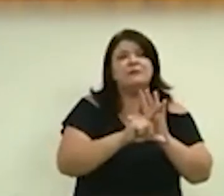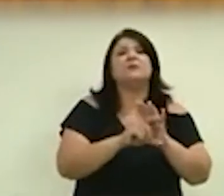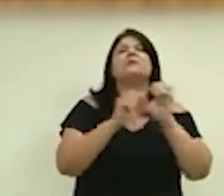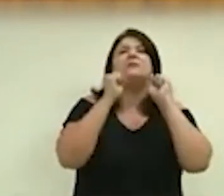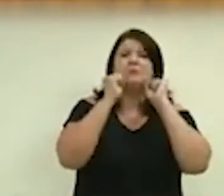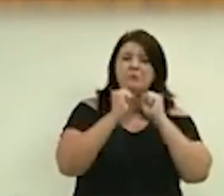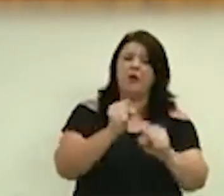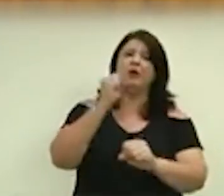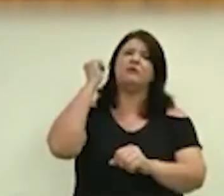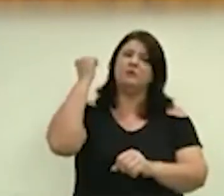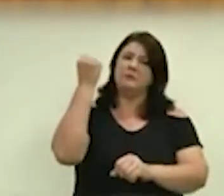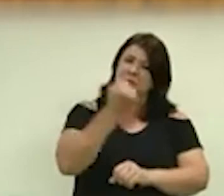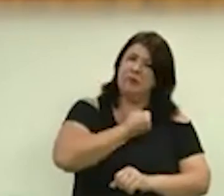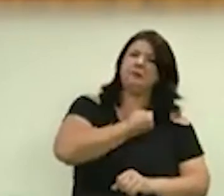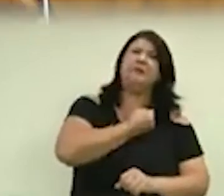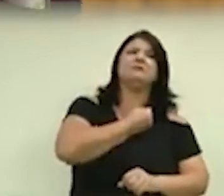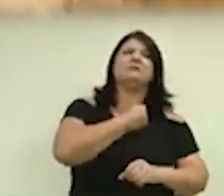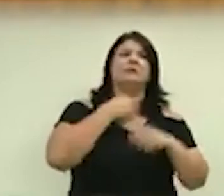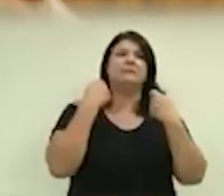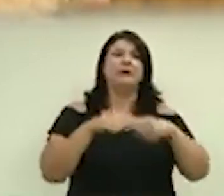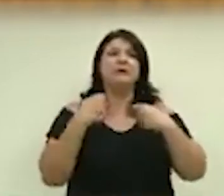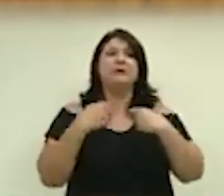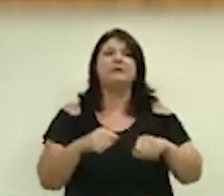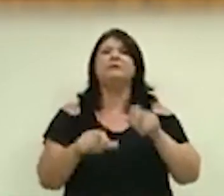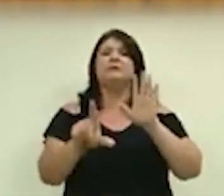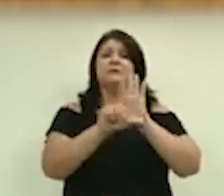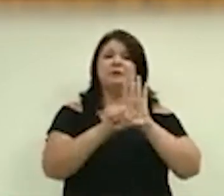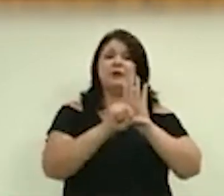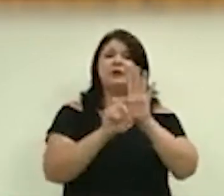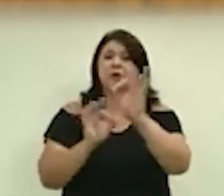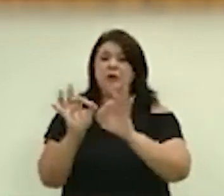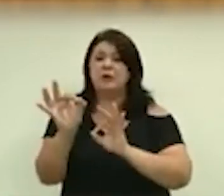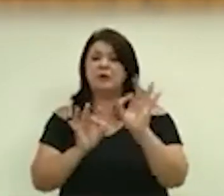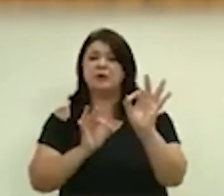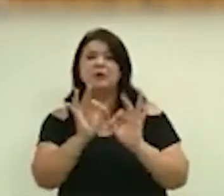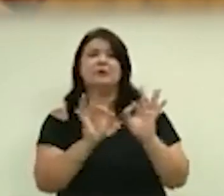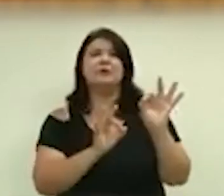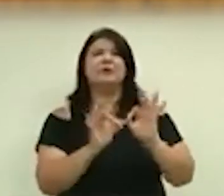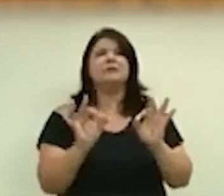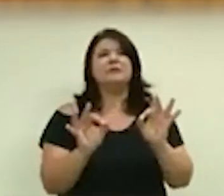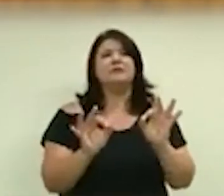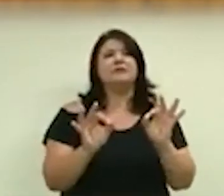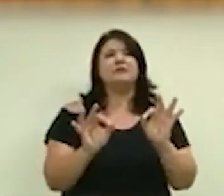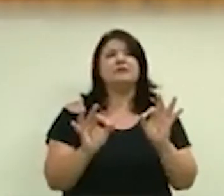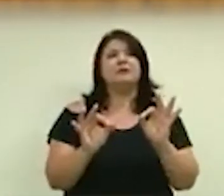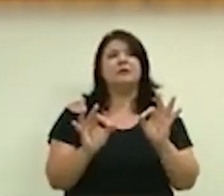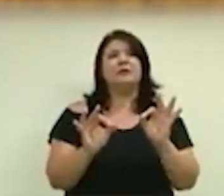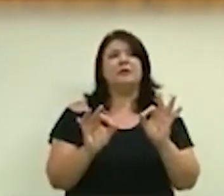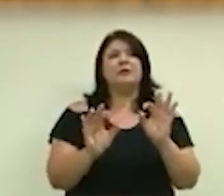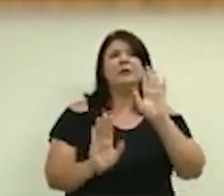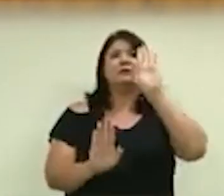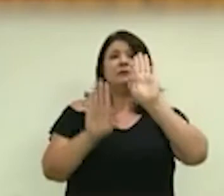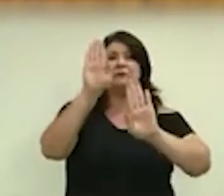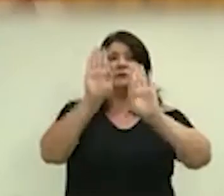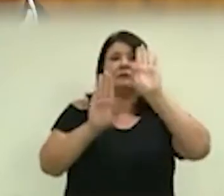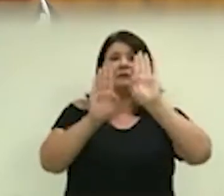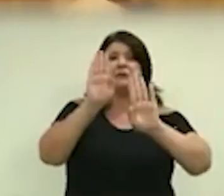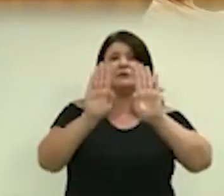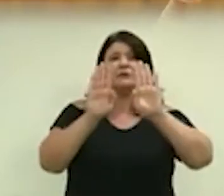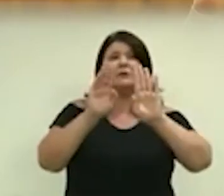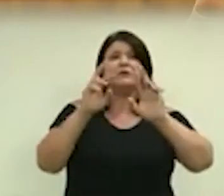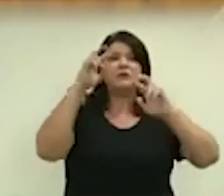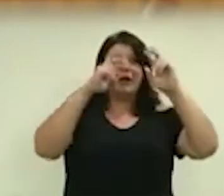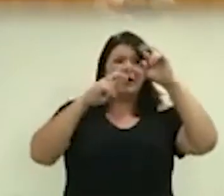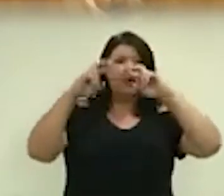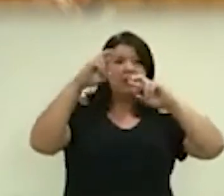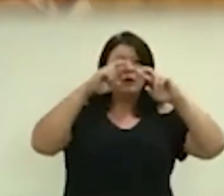matar. Então tem que ter lei para regulamentar e para que essas licitações sejam transmitidas. E